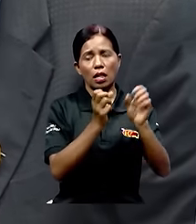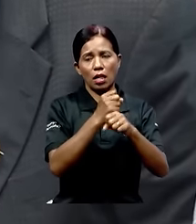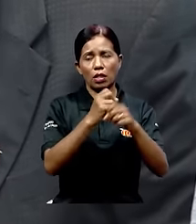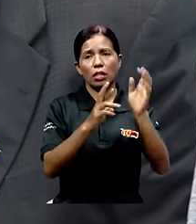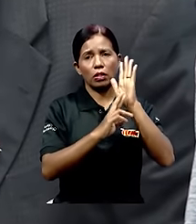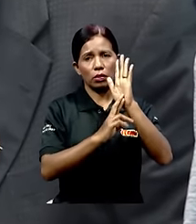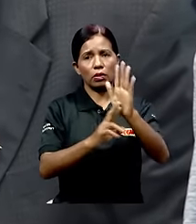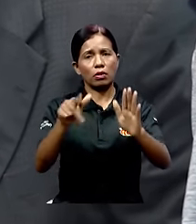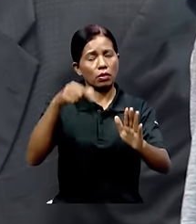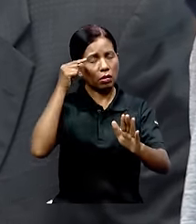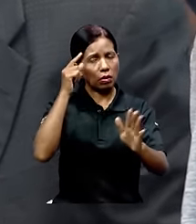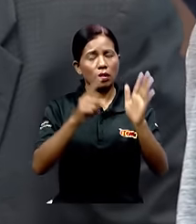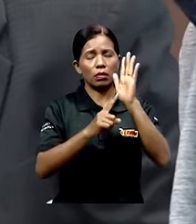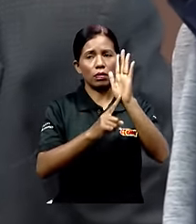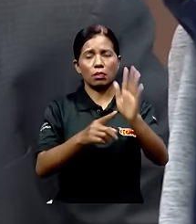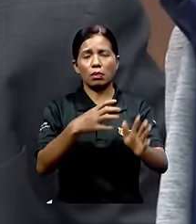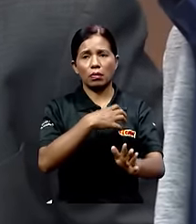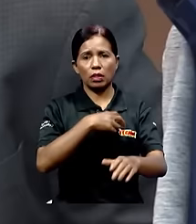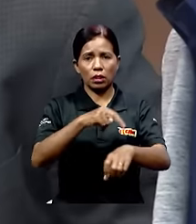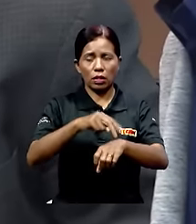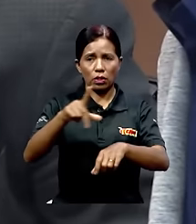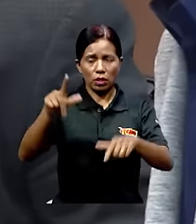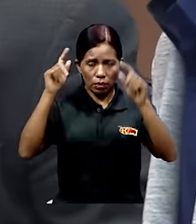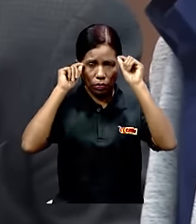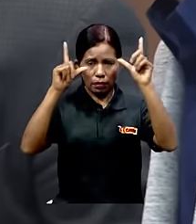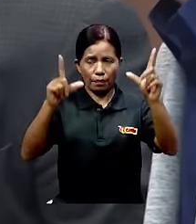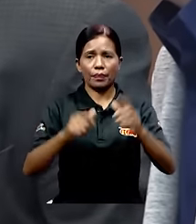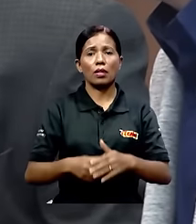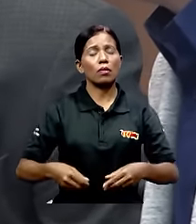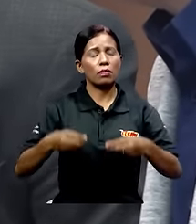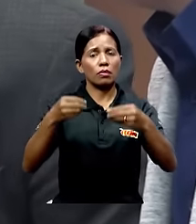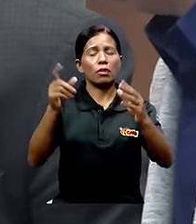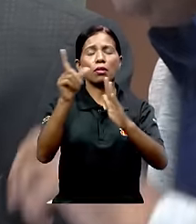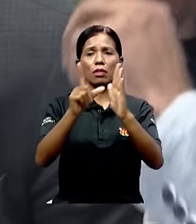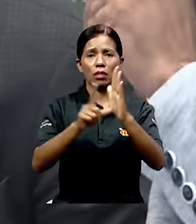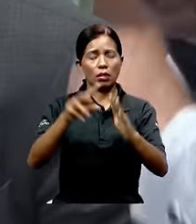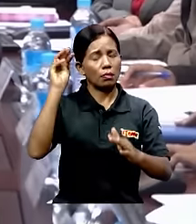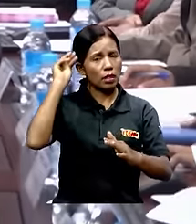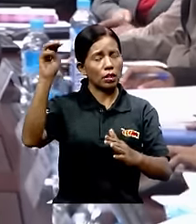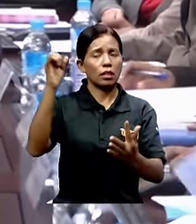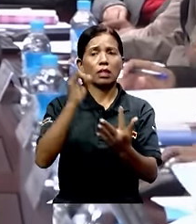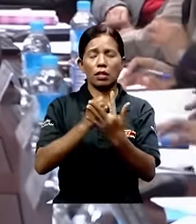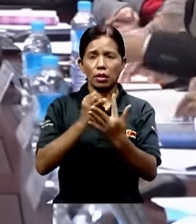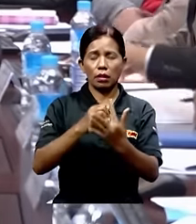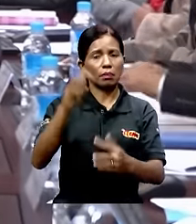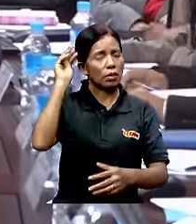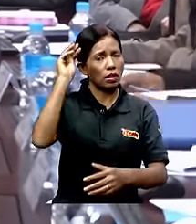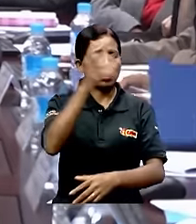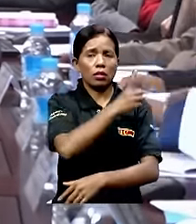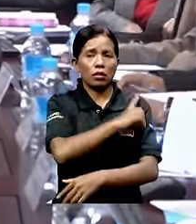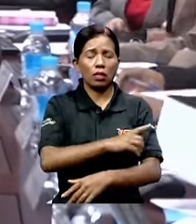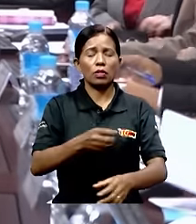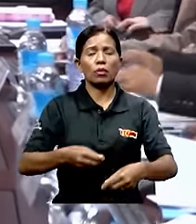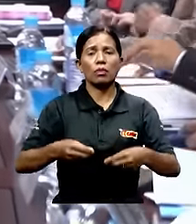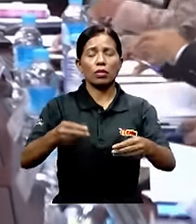governo informa para a Polícia Nacional Timor-Leste. Resolução NEMOS foi ordem para o Ministro Interior ou Ministro de Defesa até foi